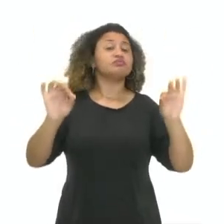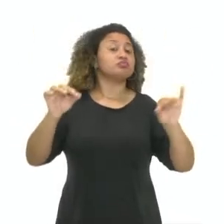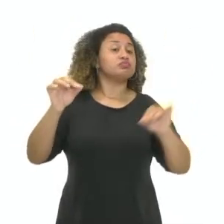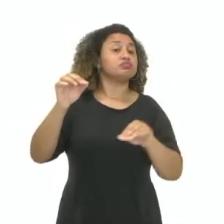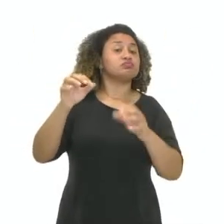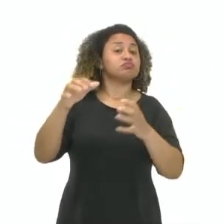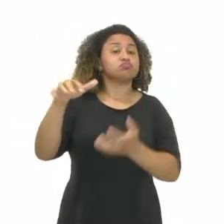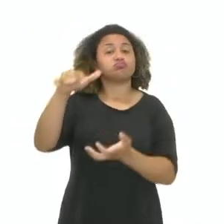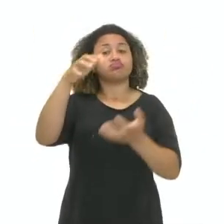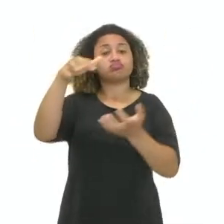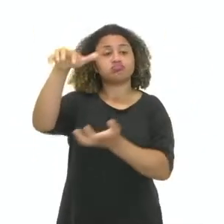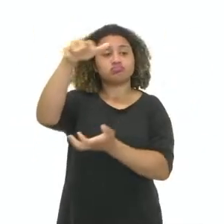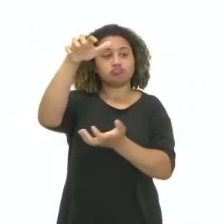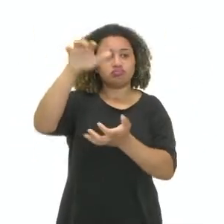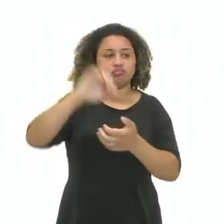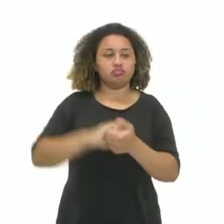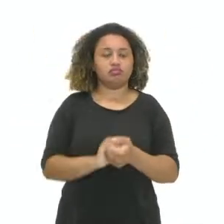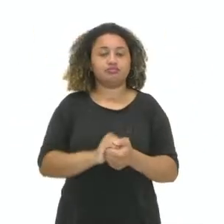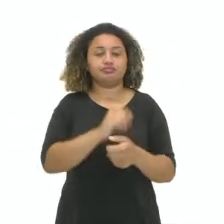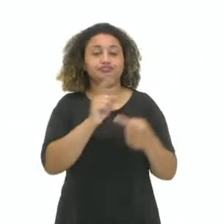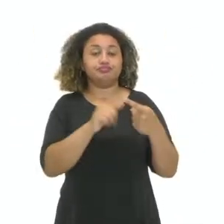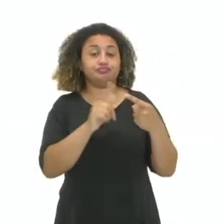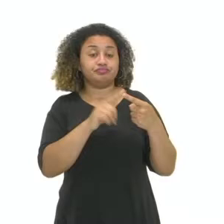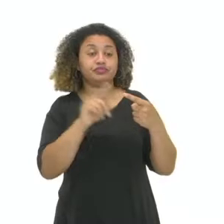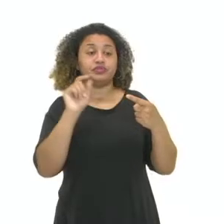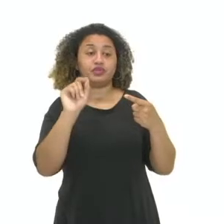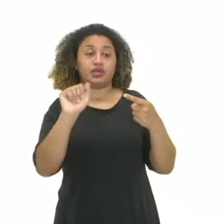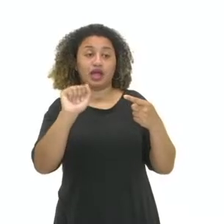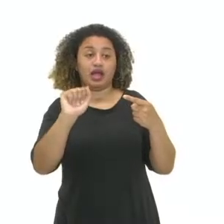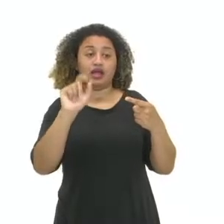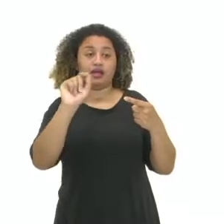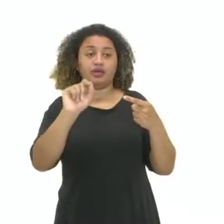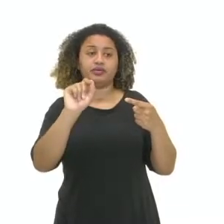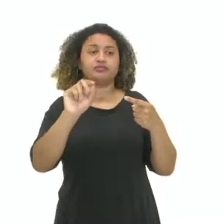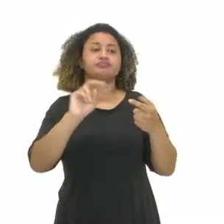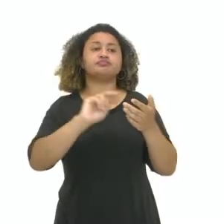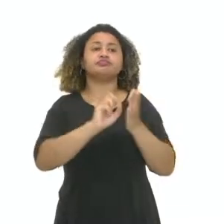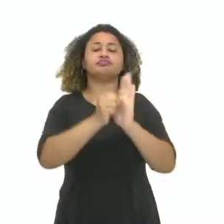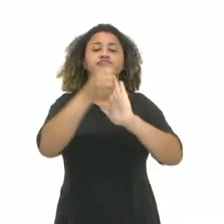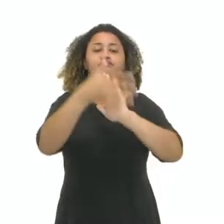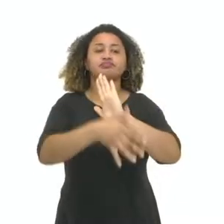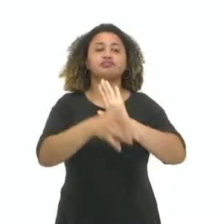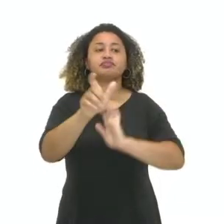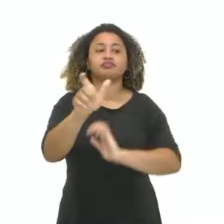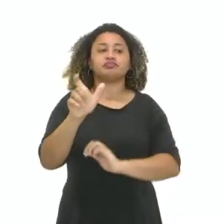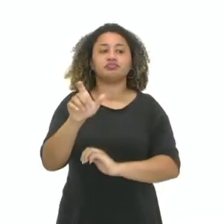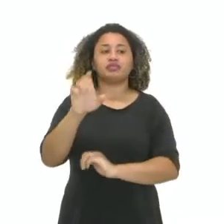Balão. Proposta A. Que efeito de sentido a palavra